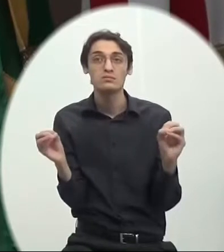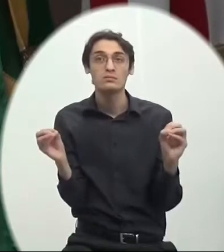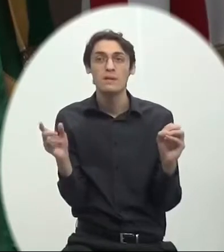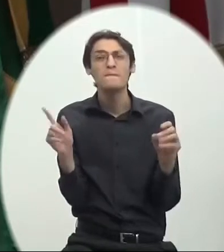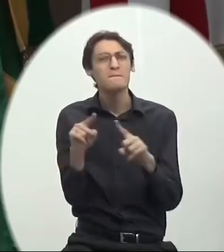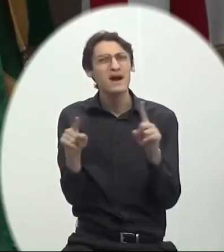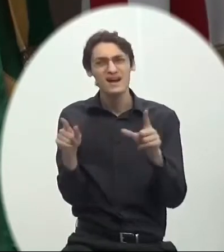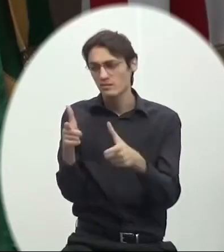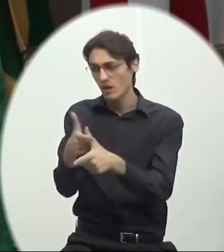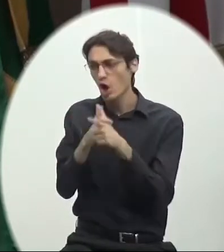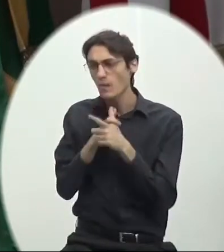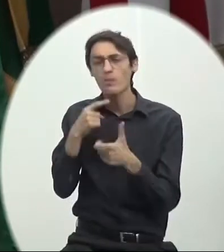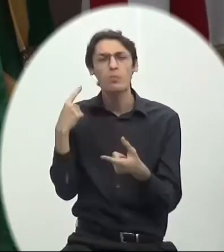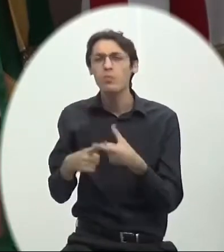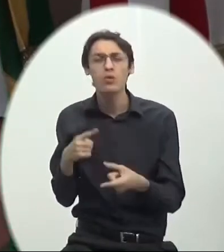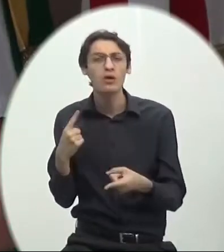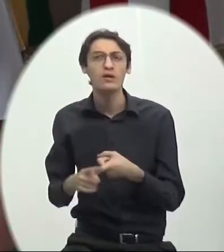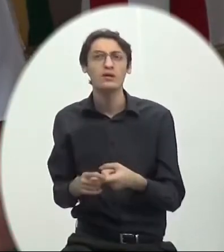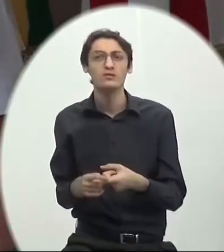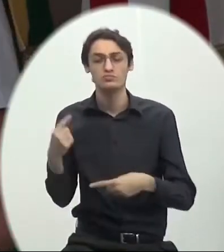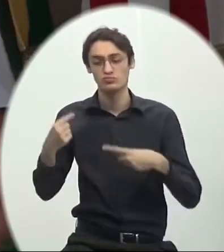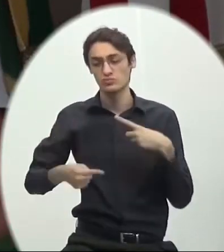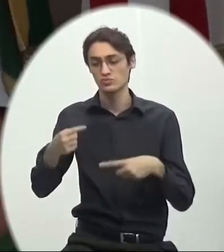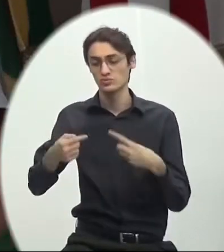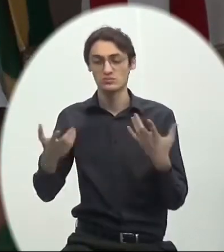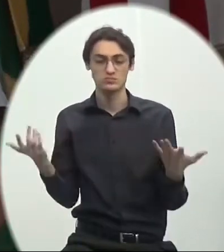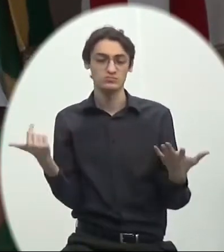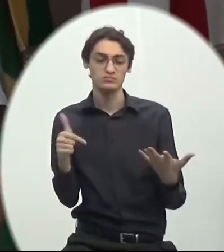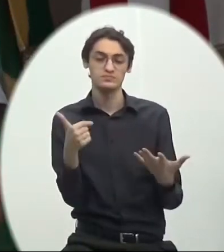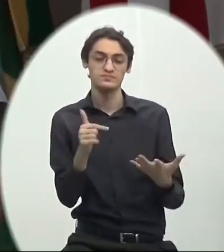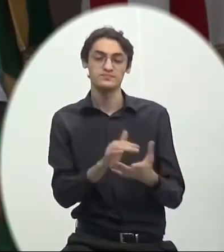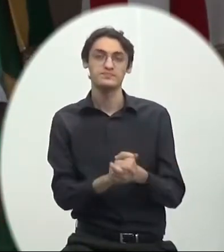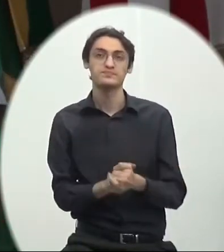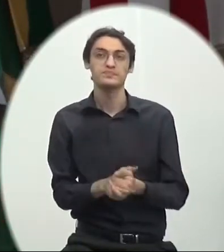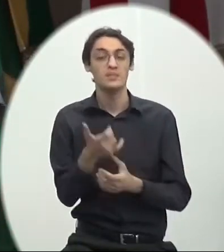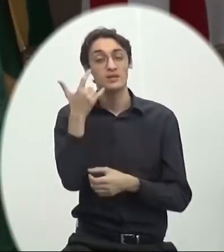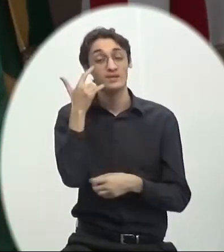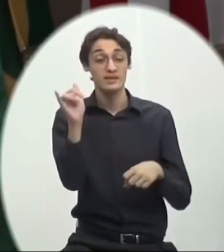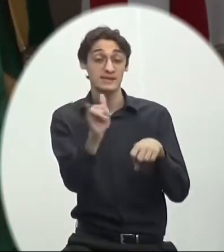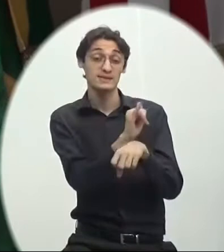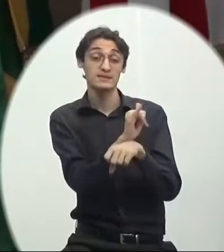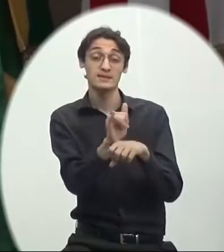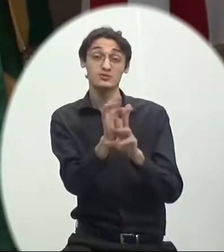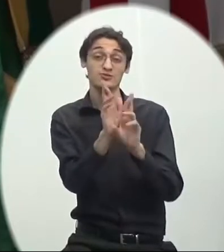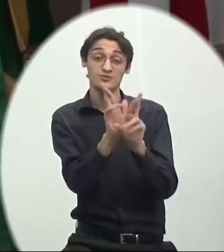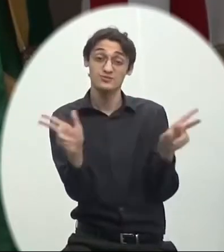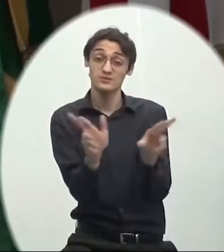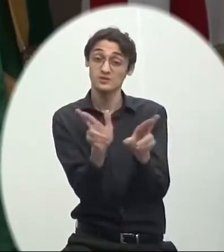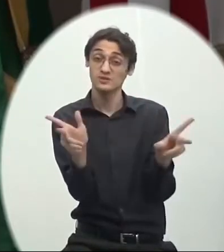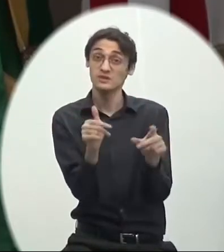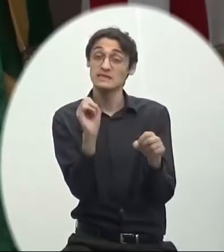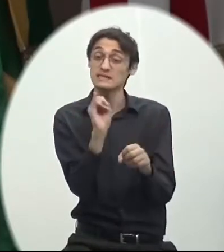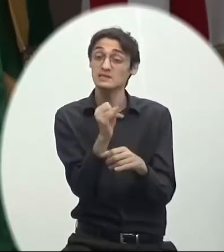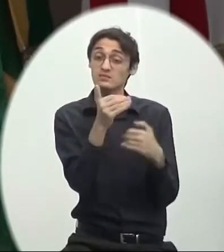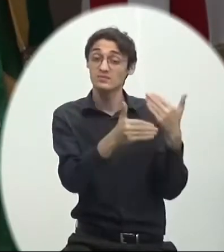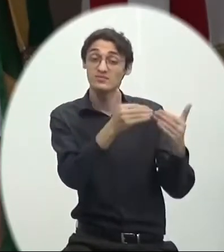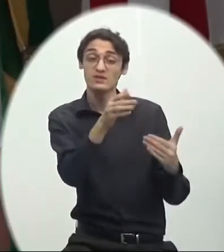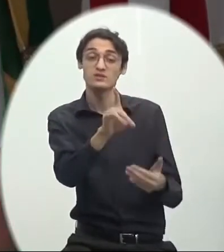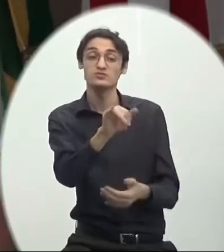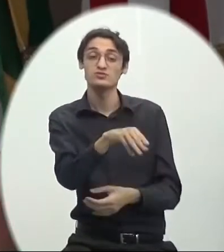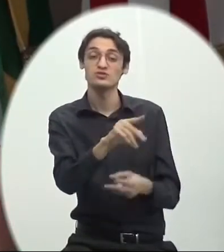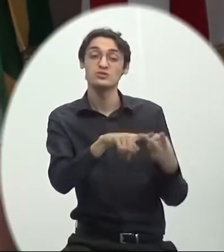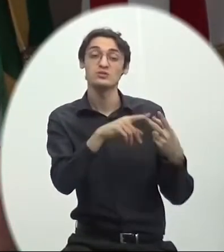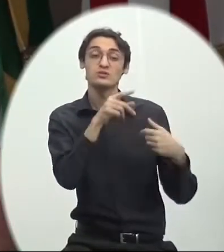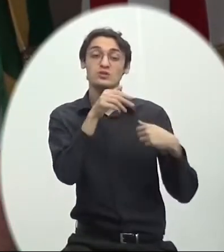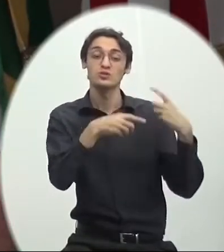existe. Então, não se discute o impacto. Nós temos é que achar uma forma. Se lá na frente houver uma DIN, uma discussão